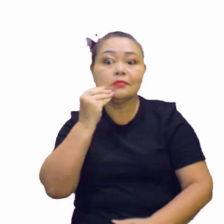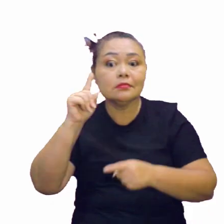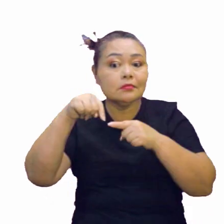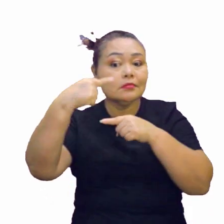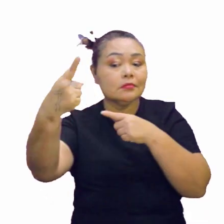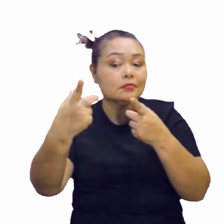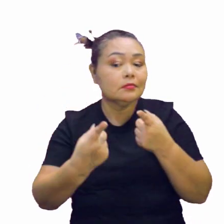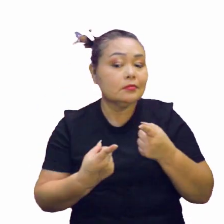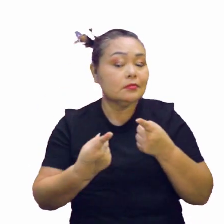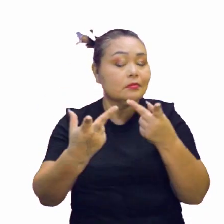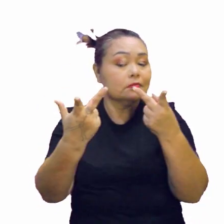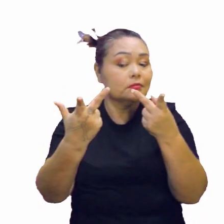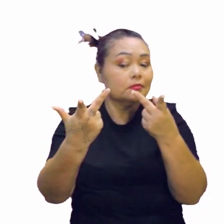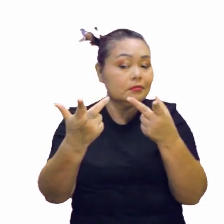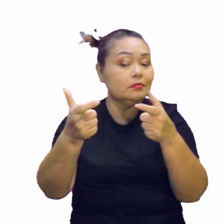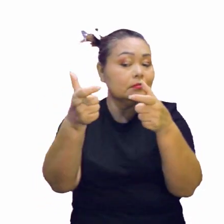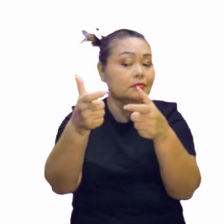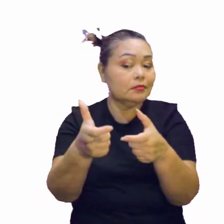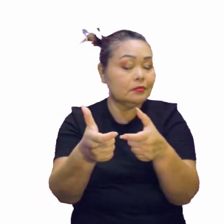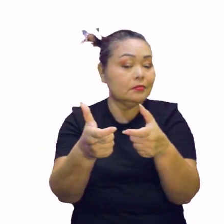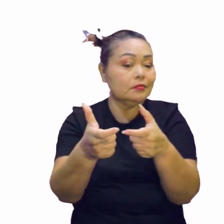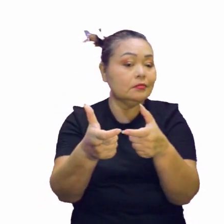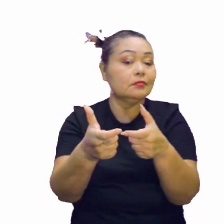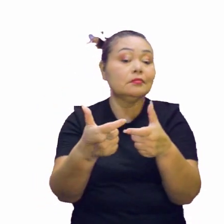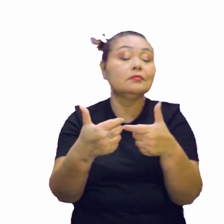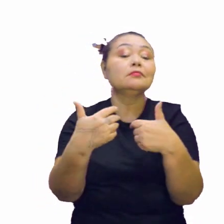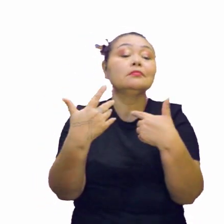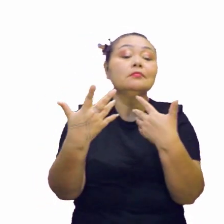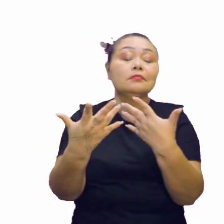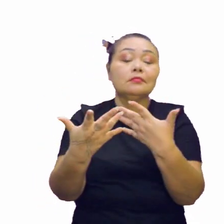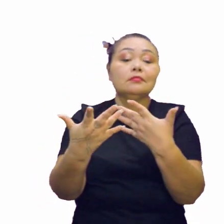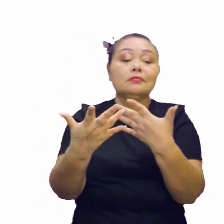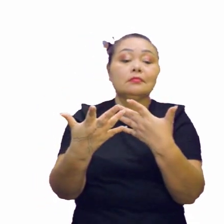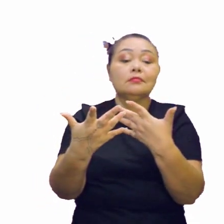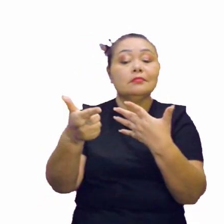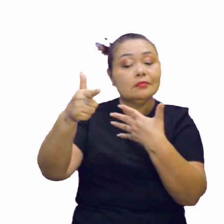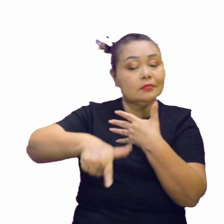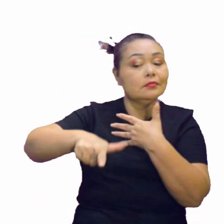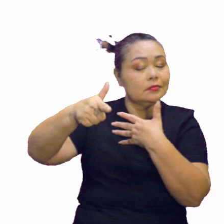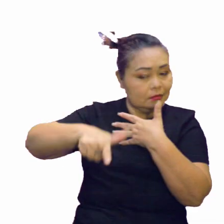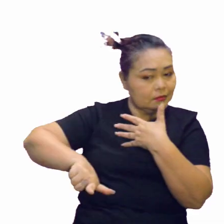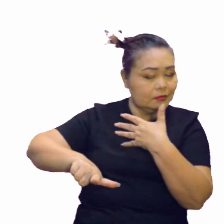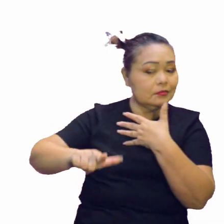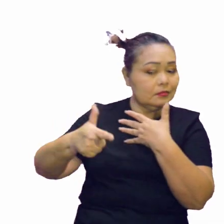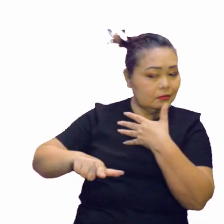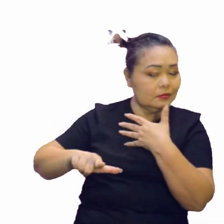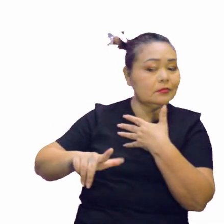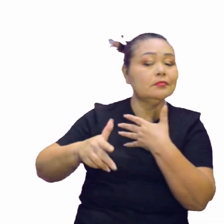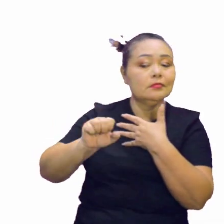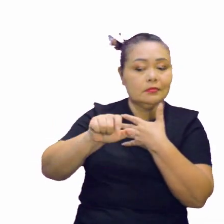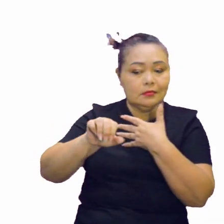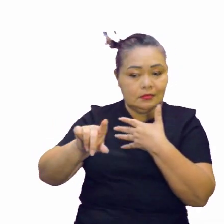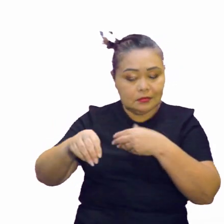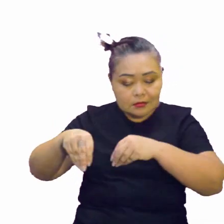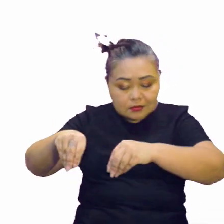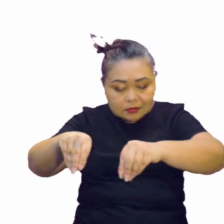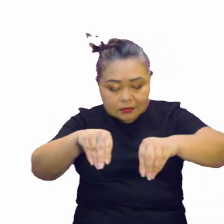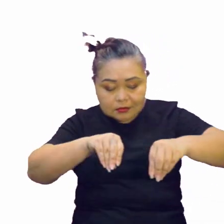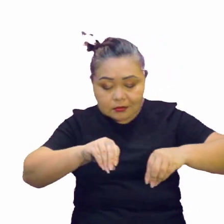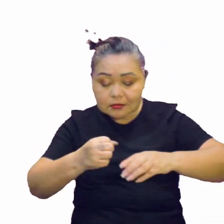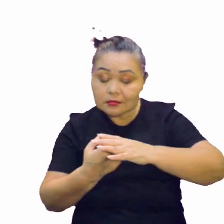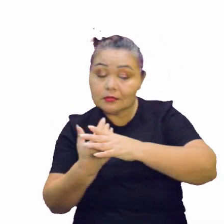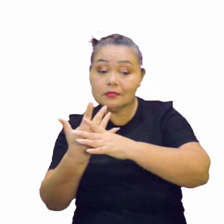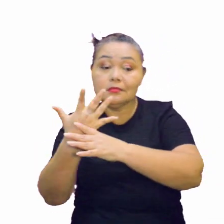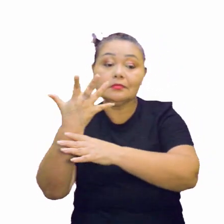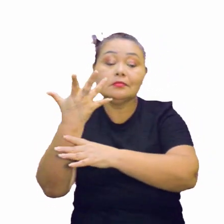mercado. Como é que é, professor? Repeat, please. Solo, planta,